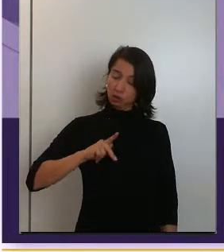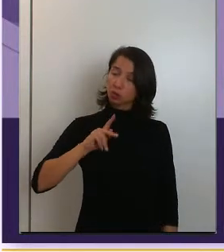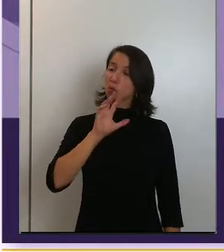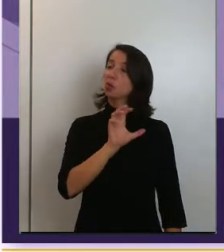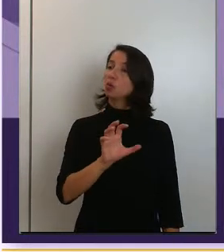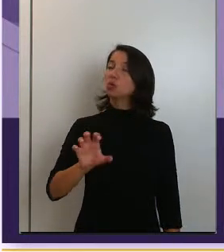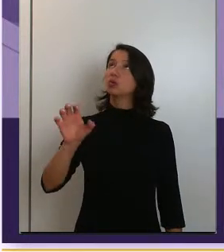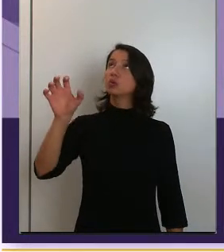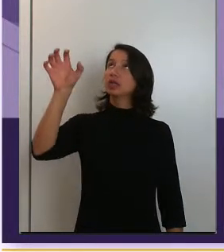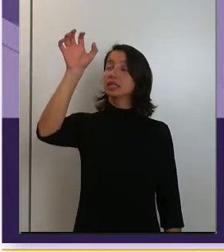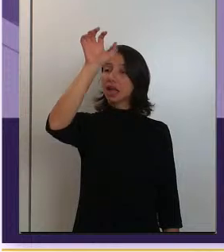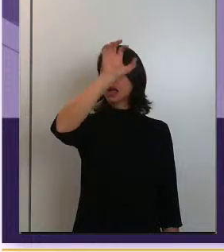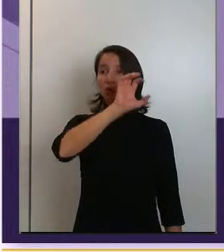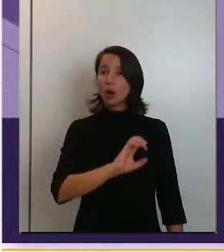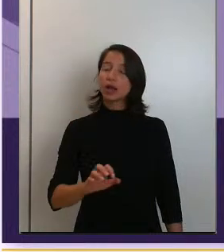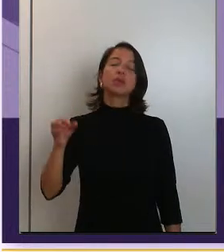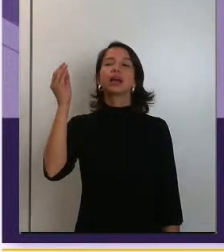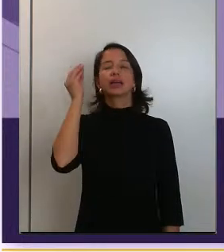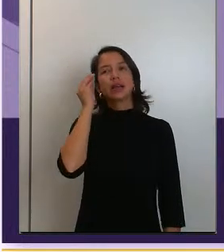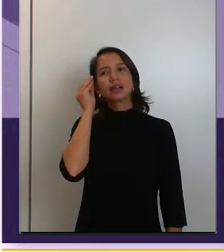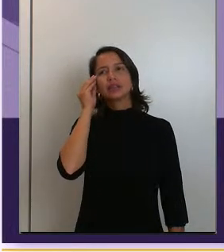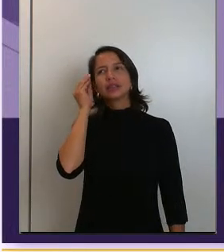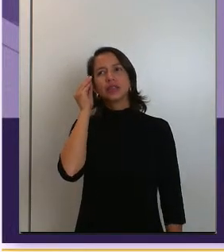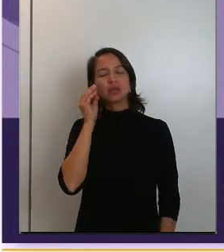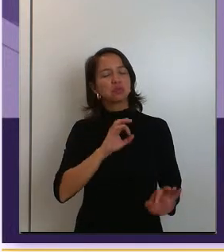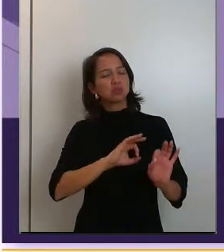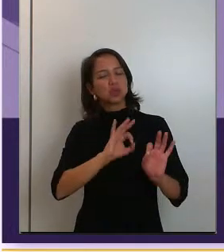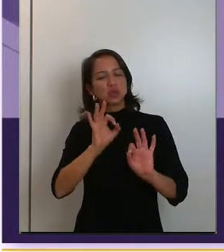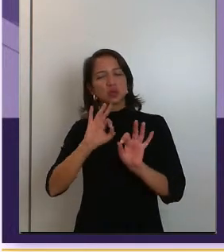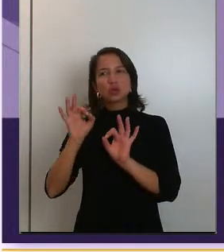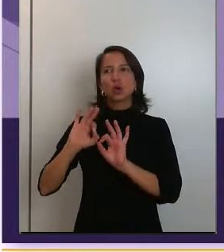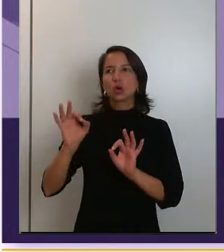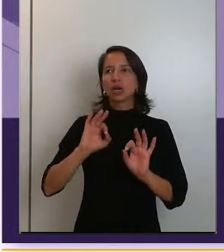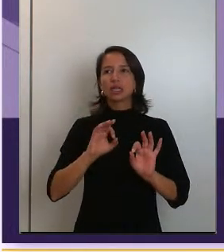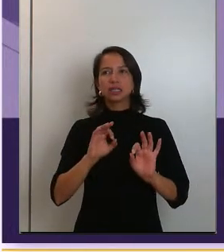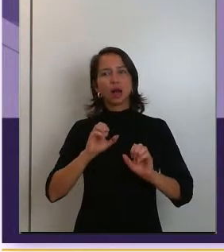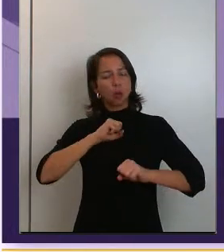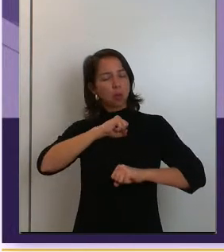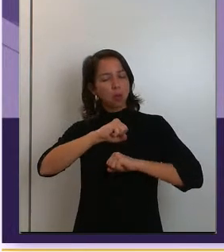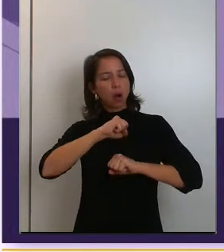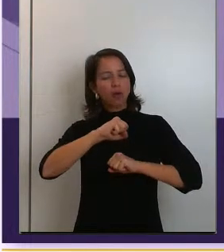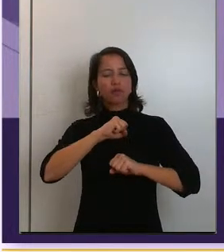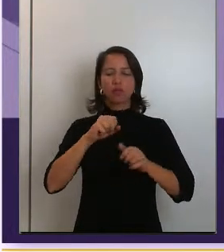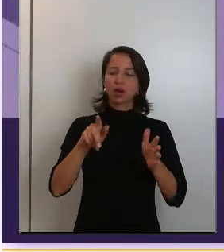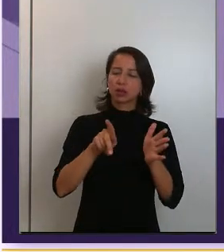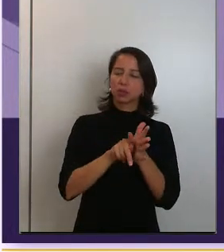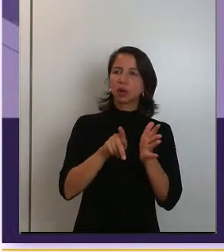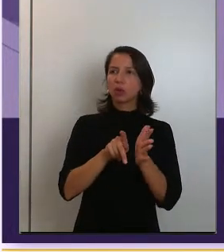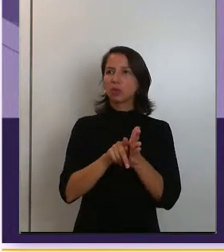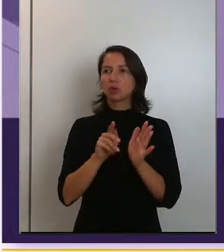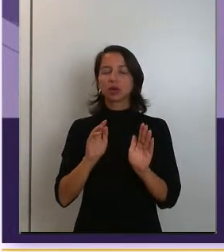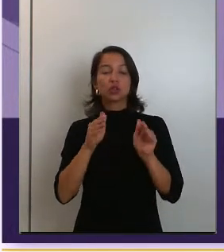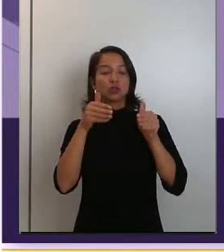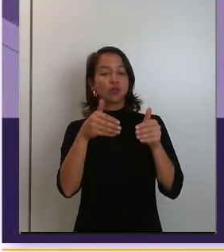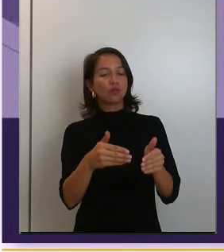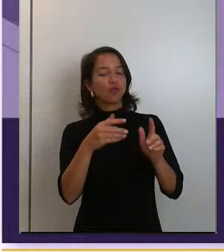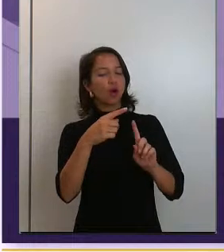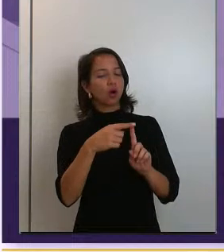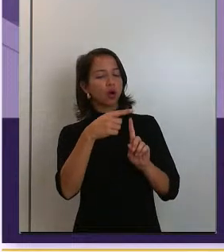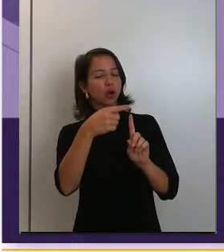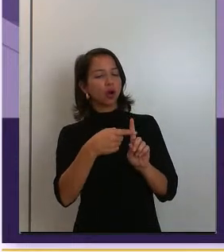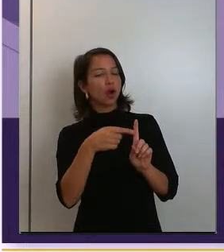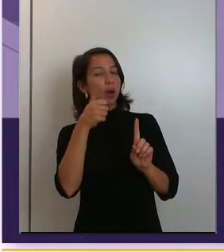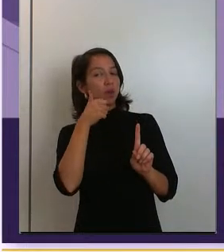onde cabível, que eles tentem também fazer um movimento similar para que a gente possa tratar da gestante lactante como um todo, e não só da